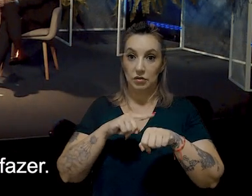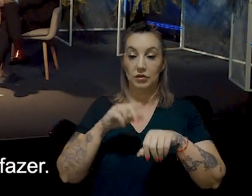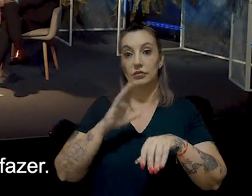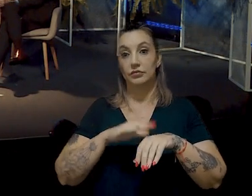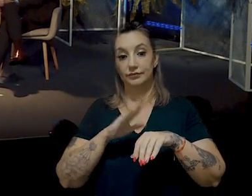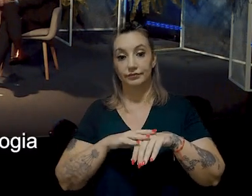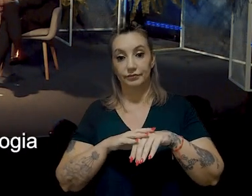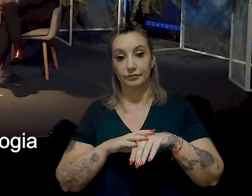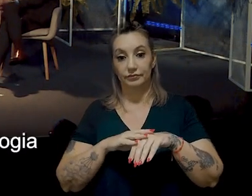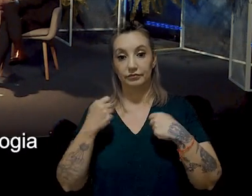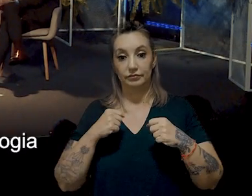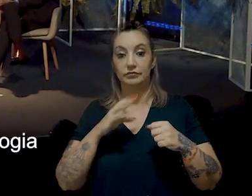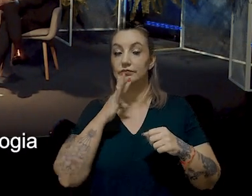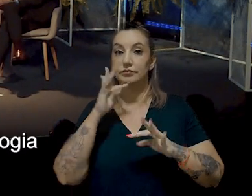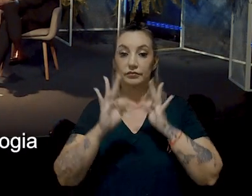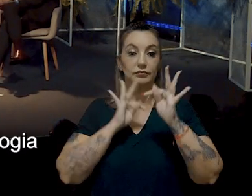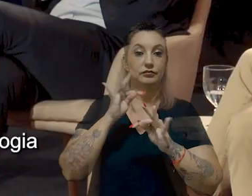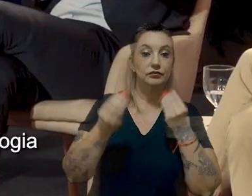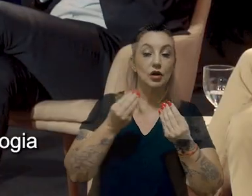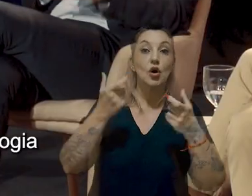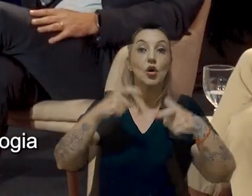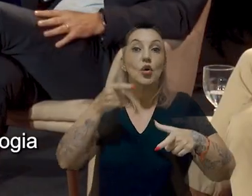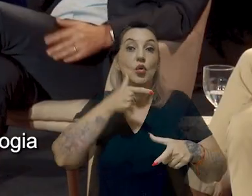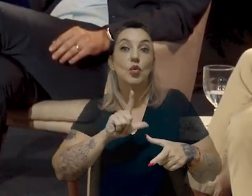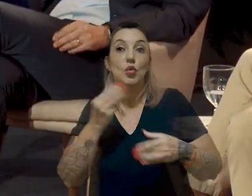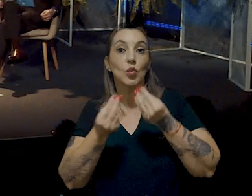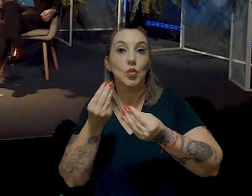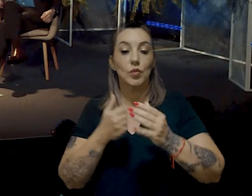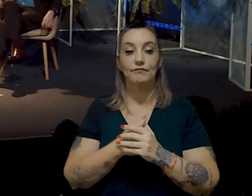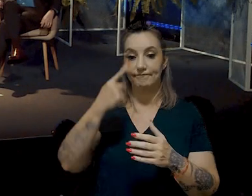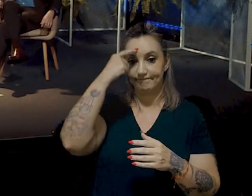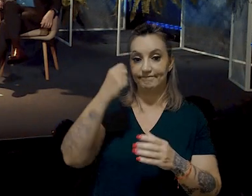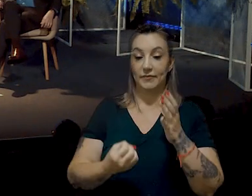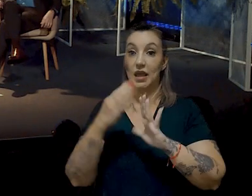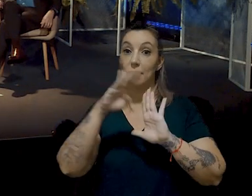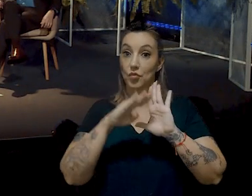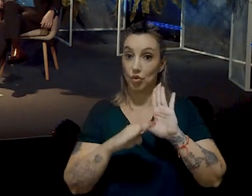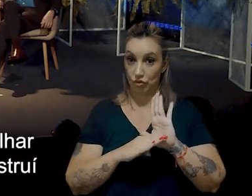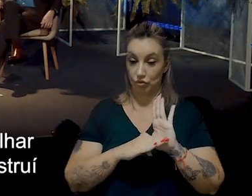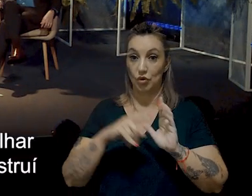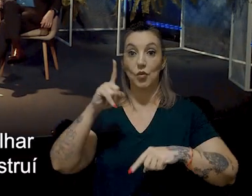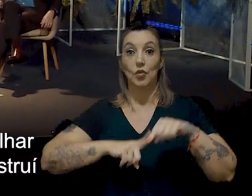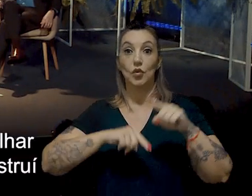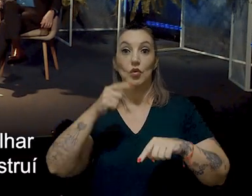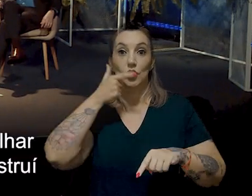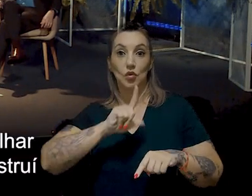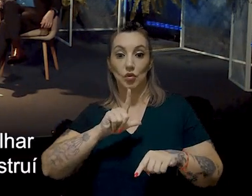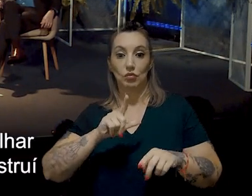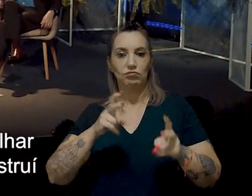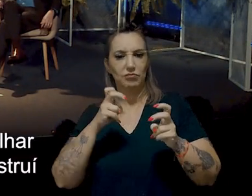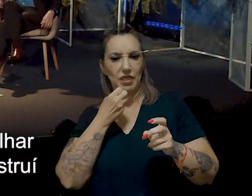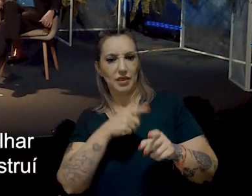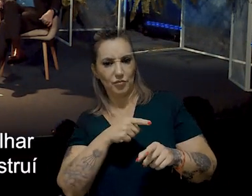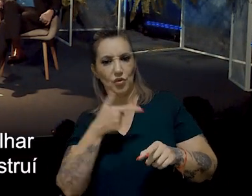time que você tem que fazer então você precisa conhecer bem a tecnologia Aonde esse mercado vai a ideia é criar um portfólio de produtos onde a gente consiga